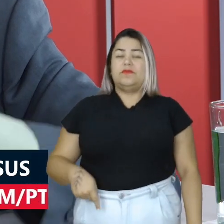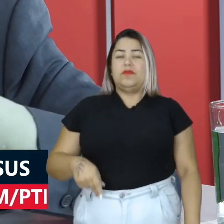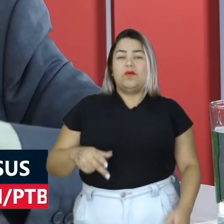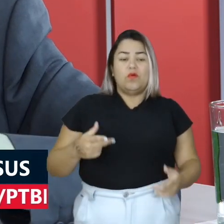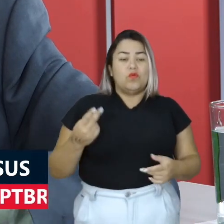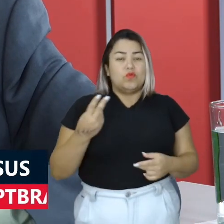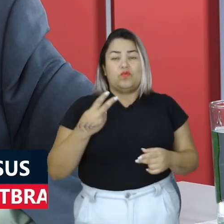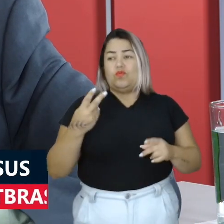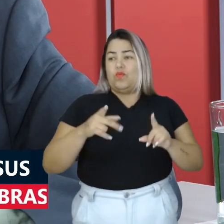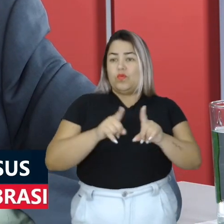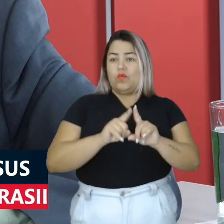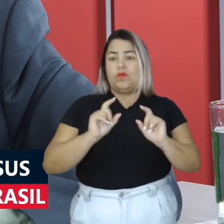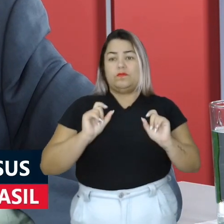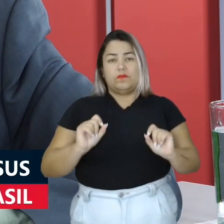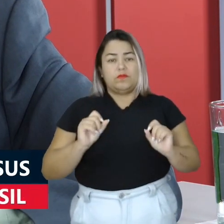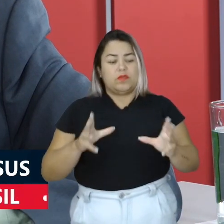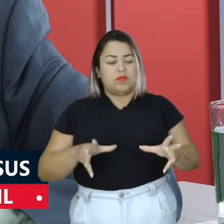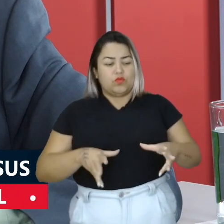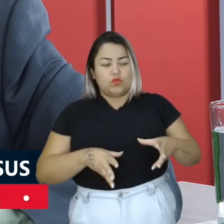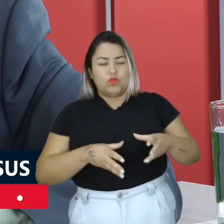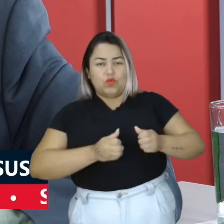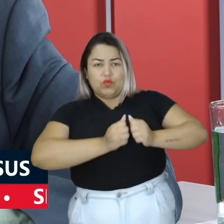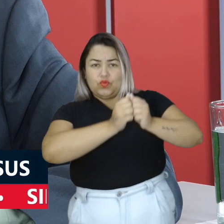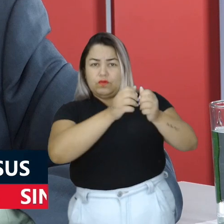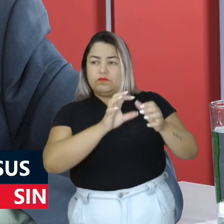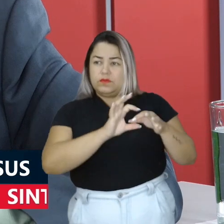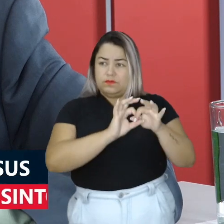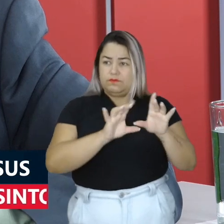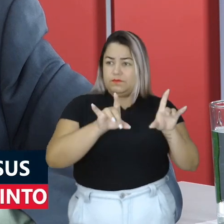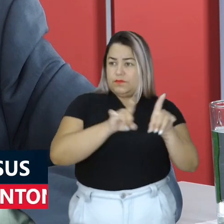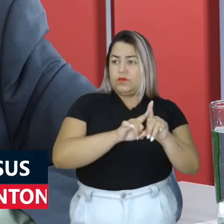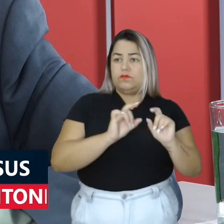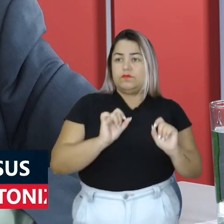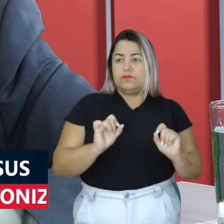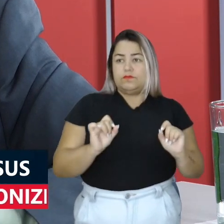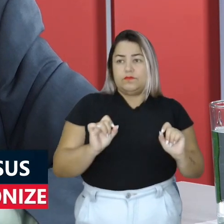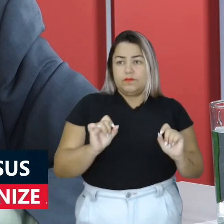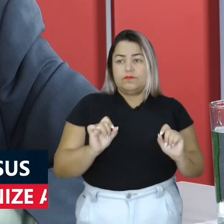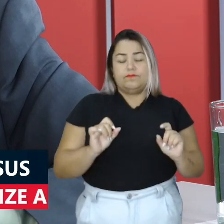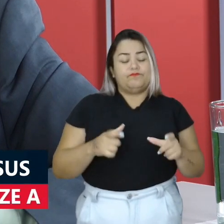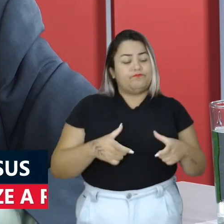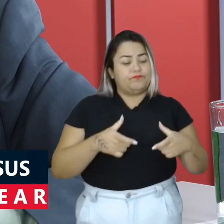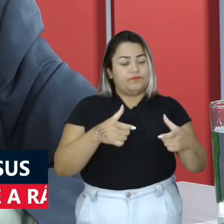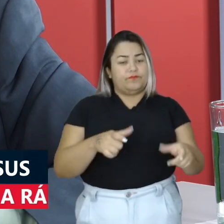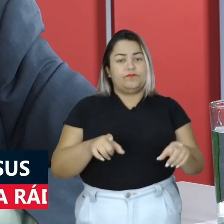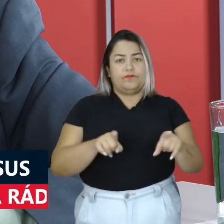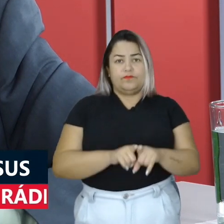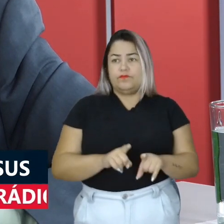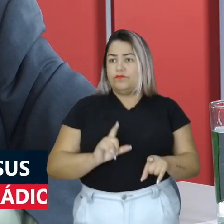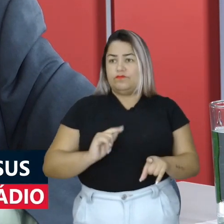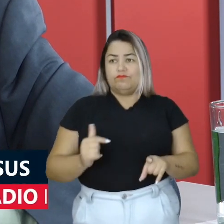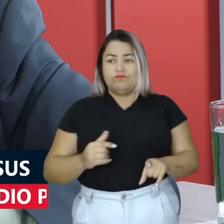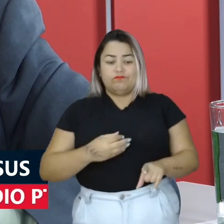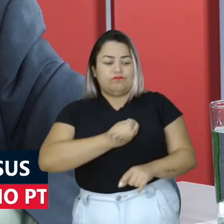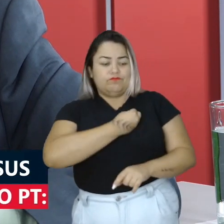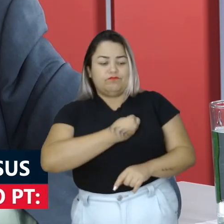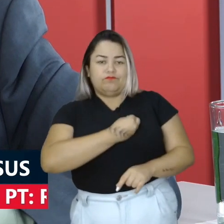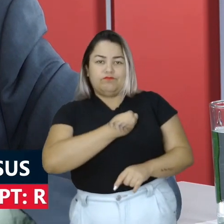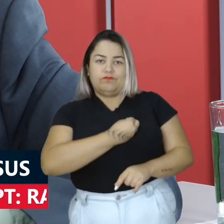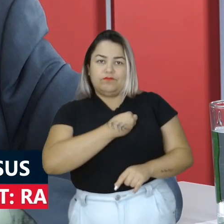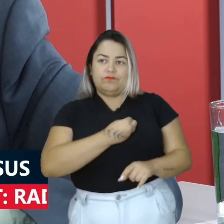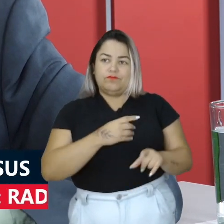tragédias acumuladas. E com isso, nenhuma área sobreviveu a essa tragédia